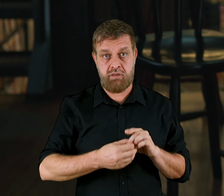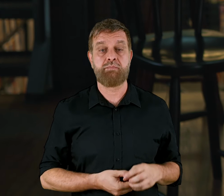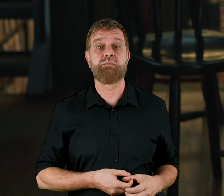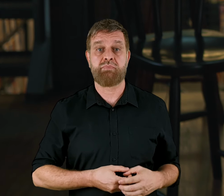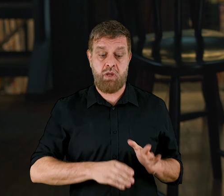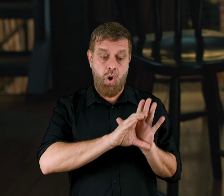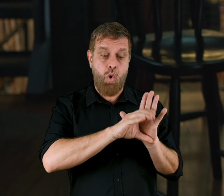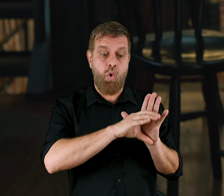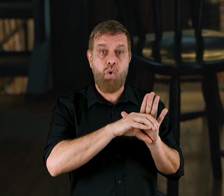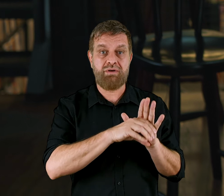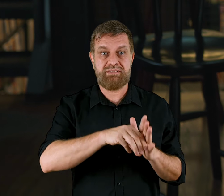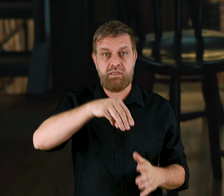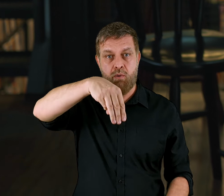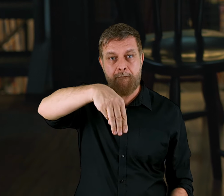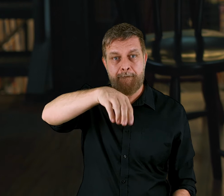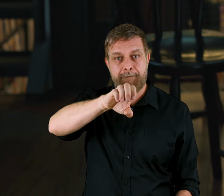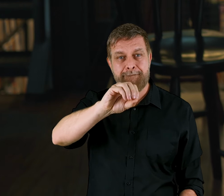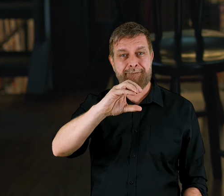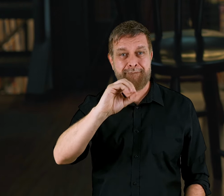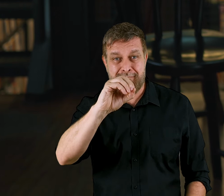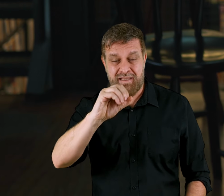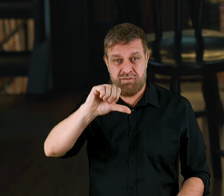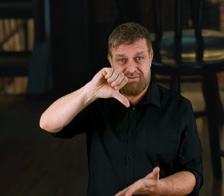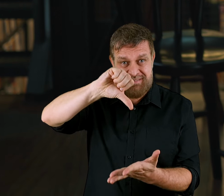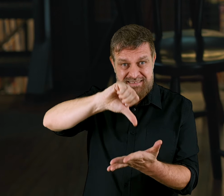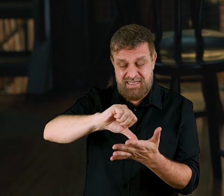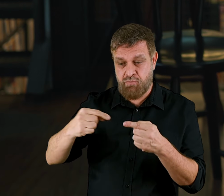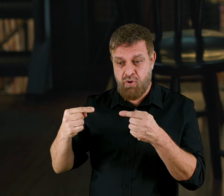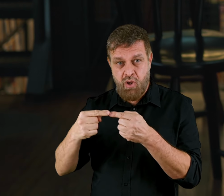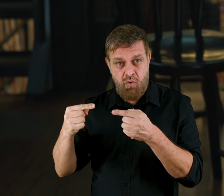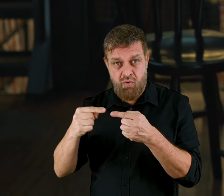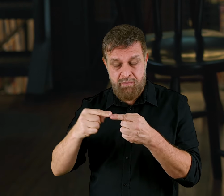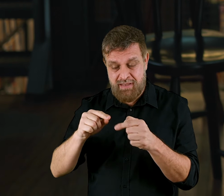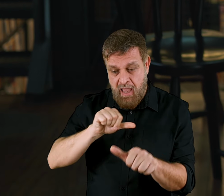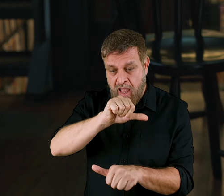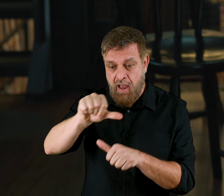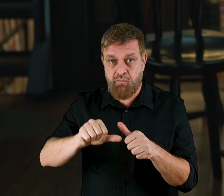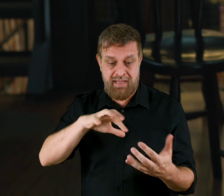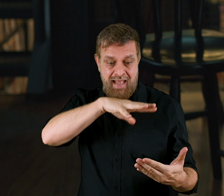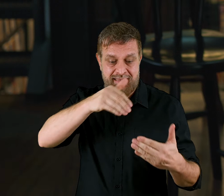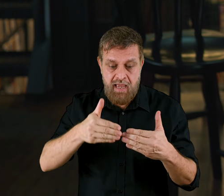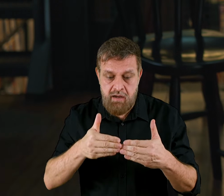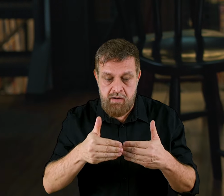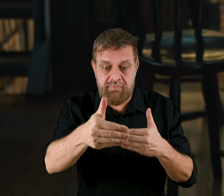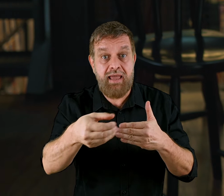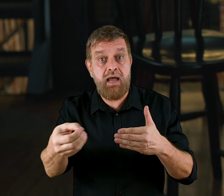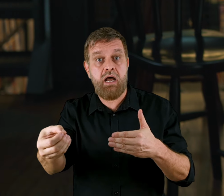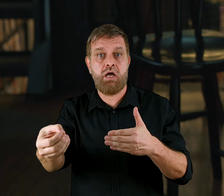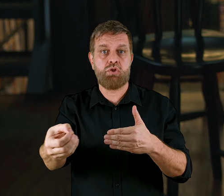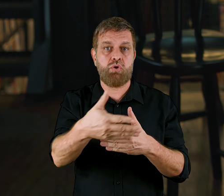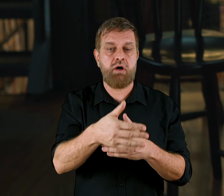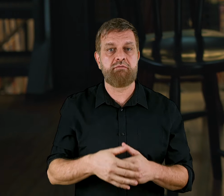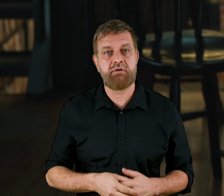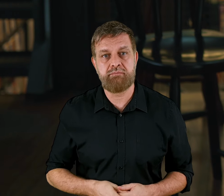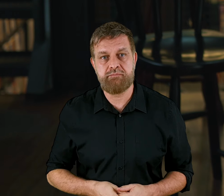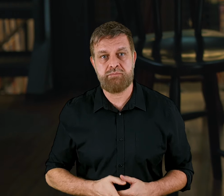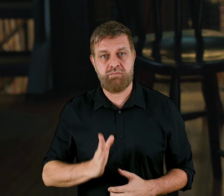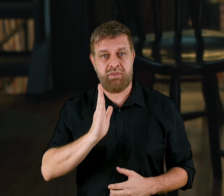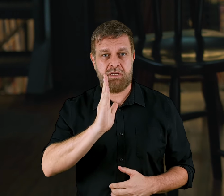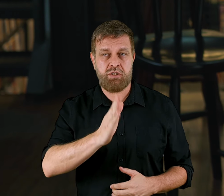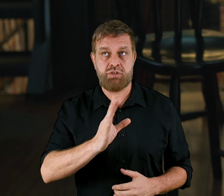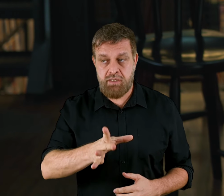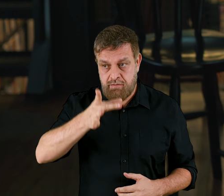de mesoceno, que isso está ligado ao chamado antropoceno, que seria uma nova época da Terra, que já, né,